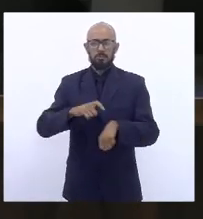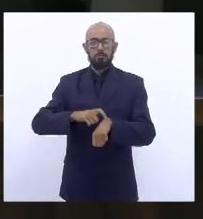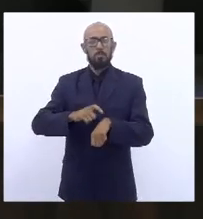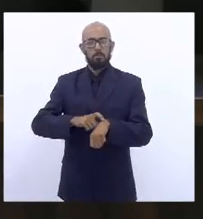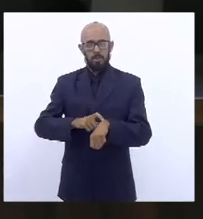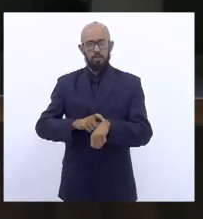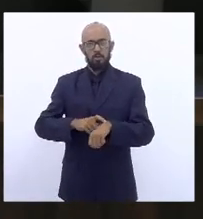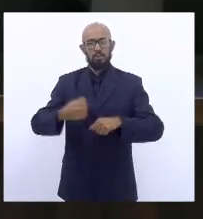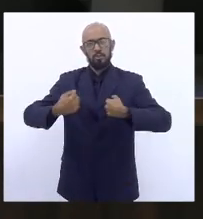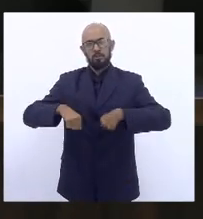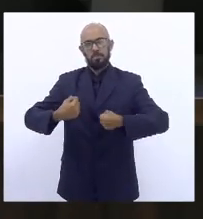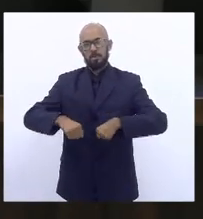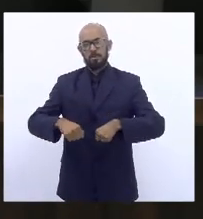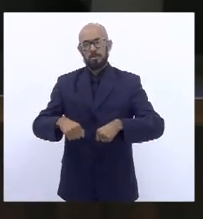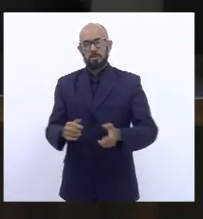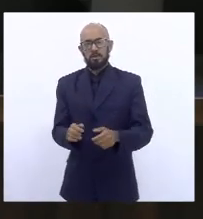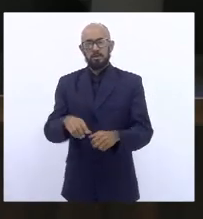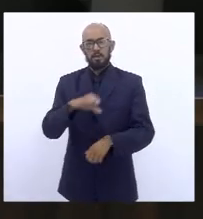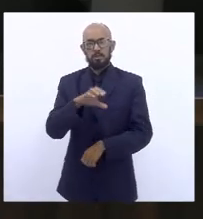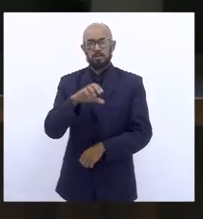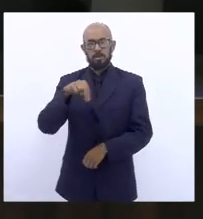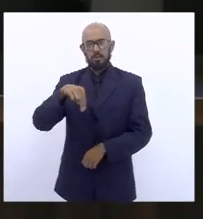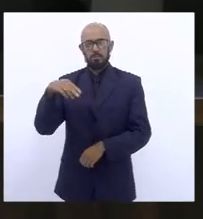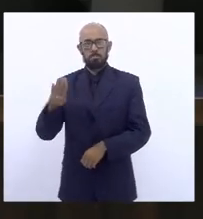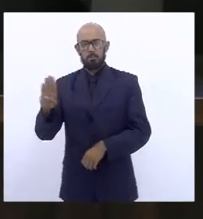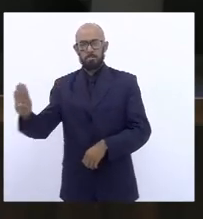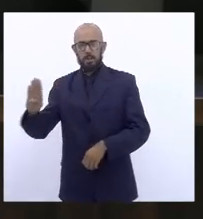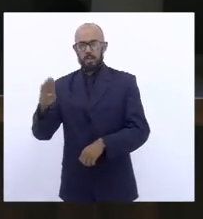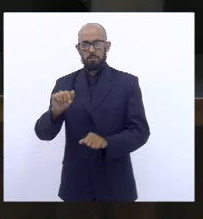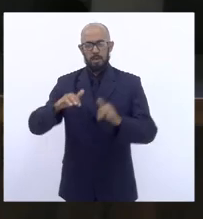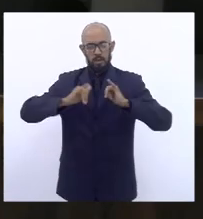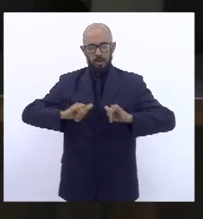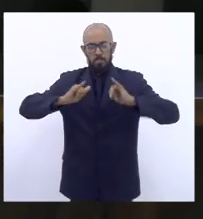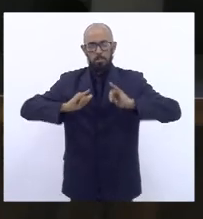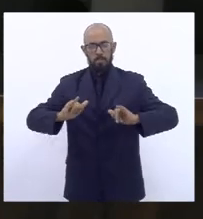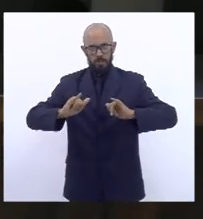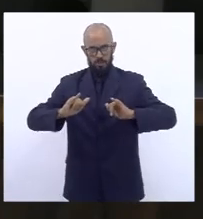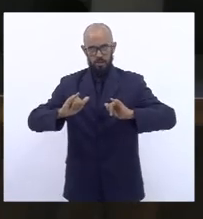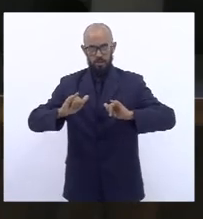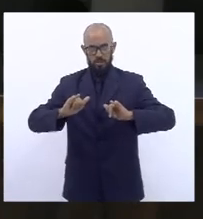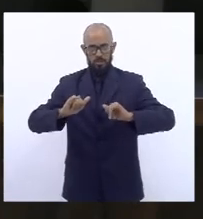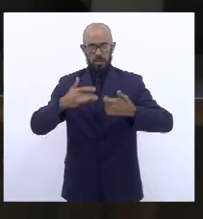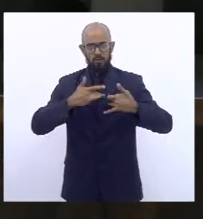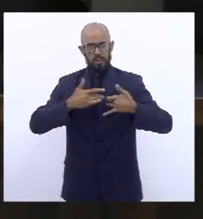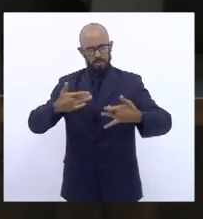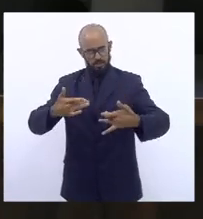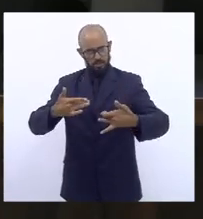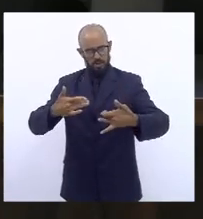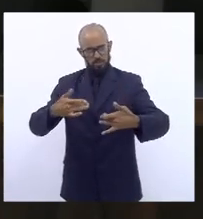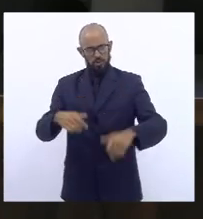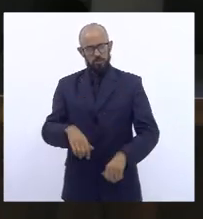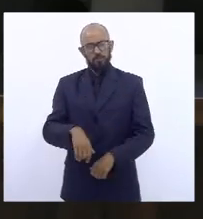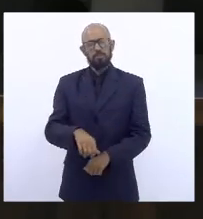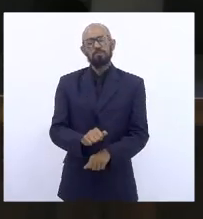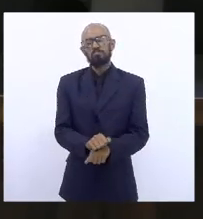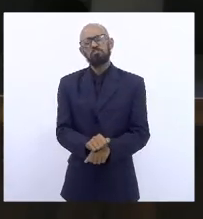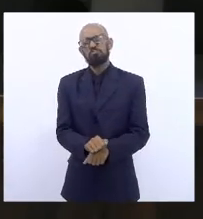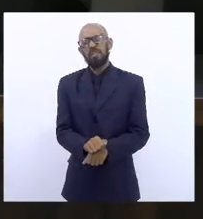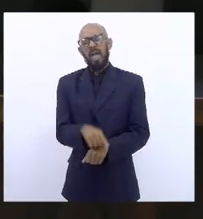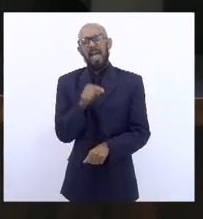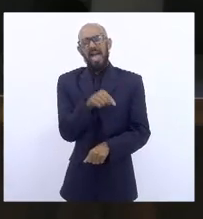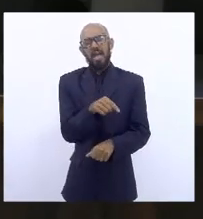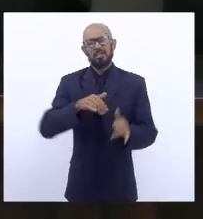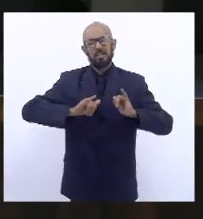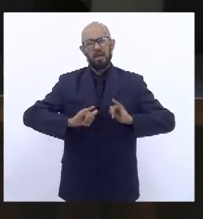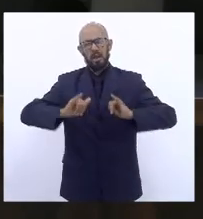necessária que nos faz a CNBB através da campanha da Fraternidade. A campanha da Fraternidade,